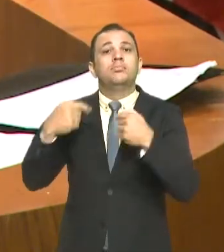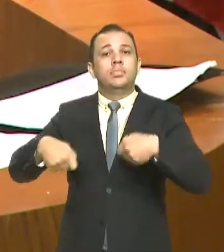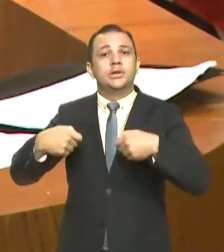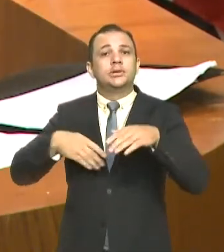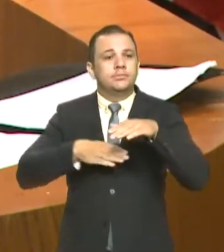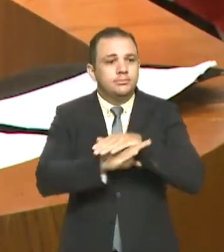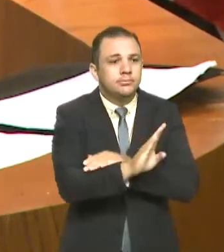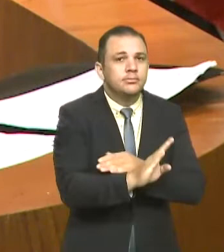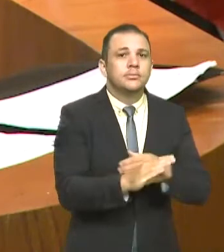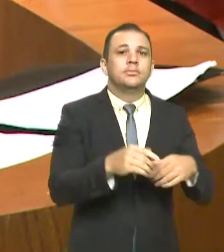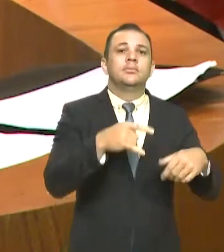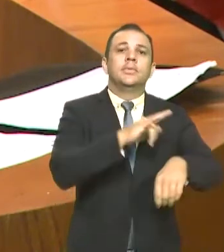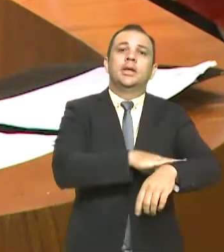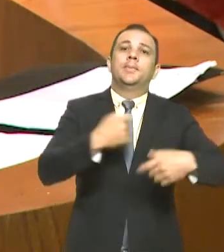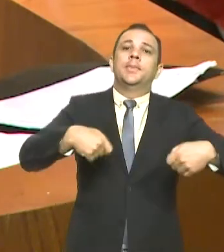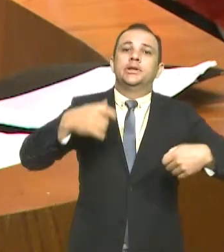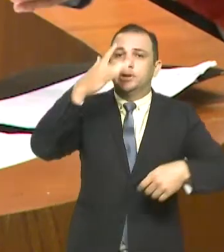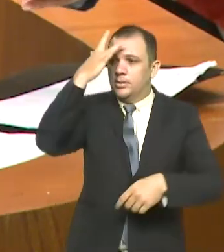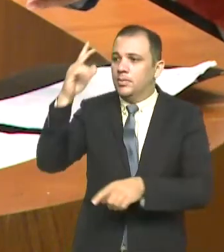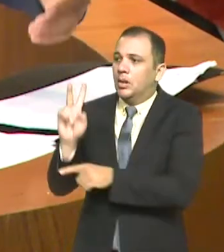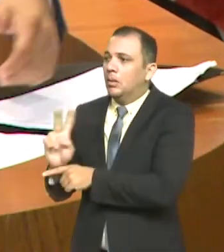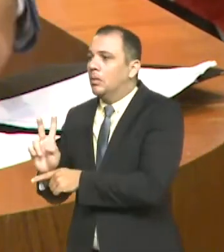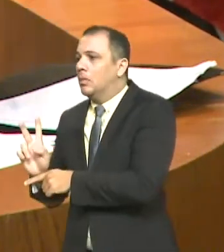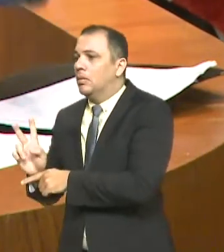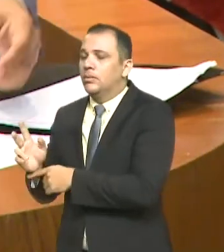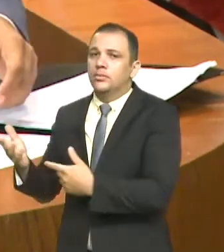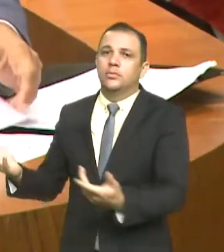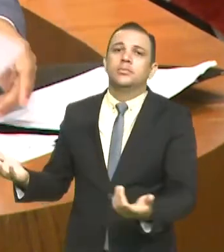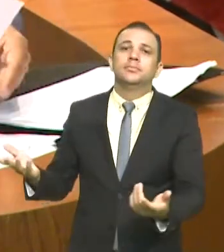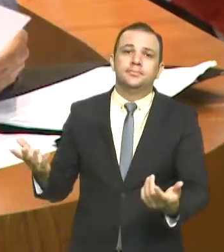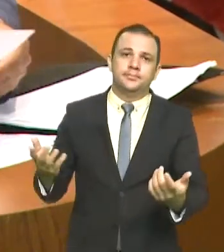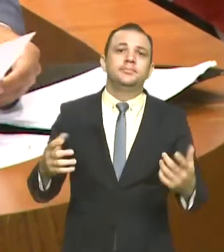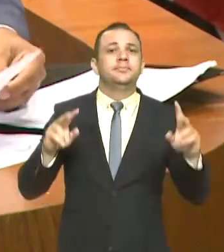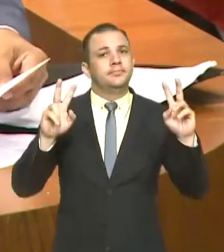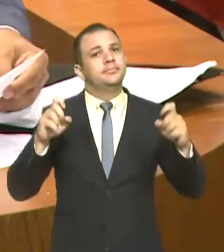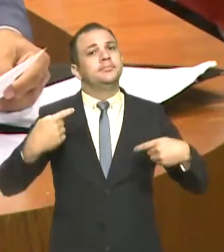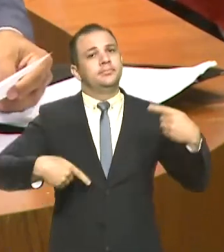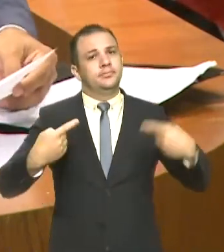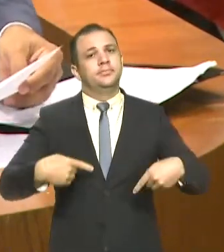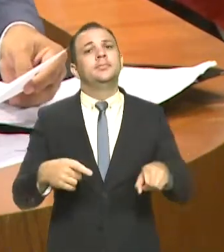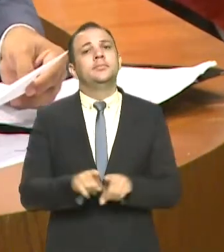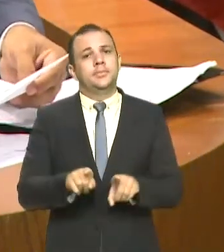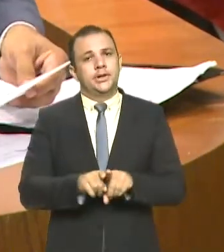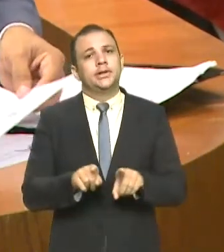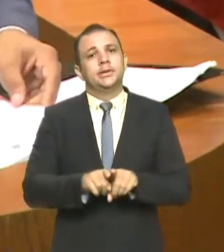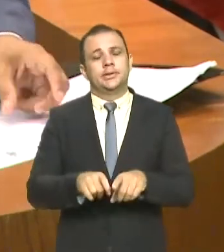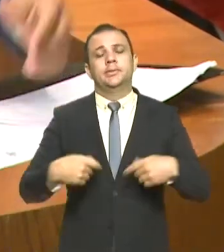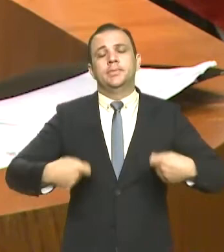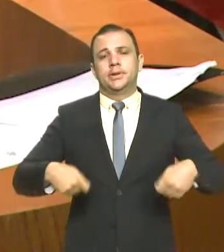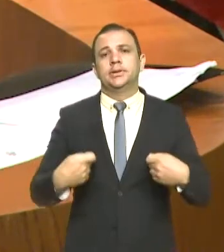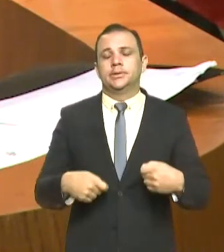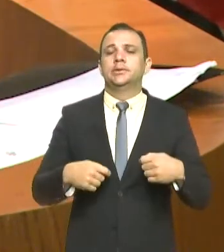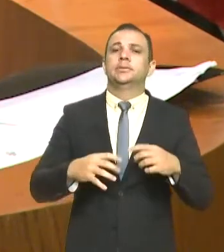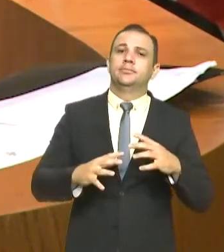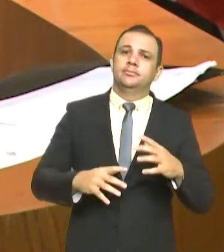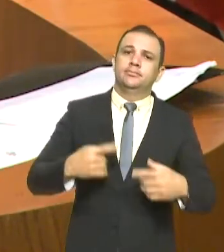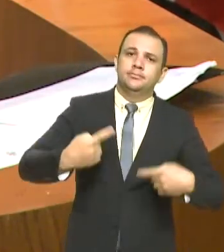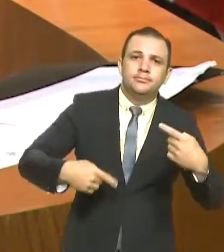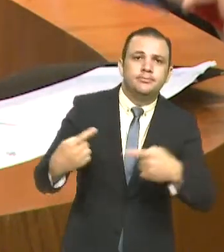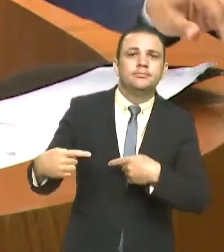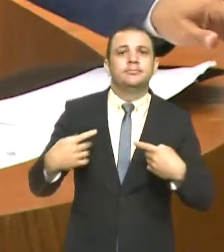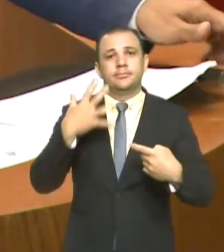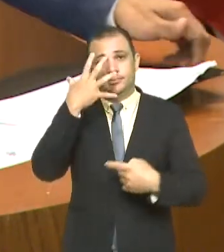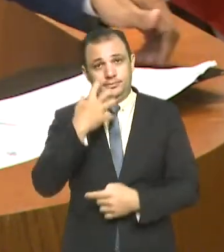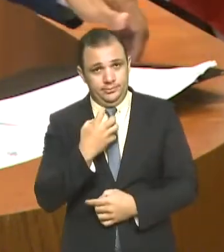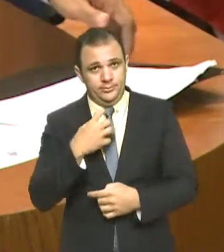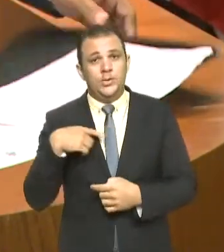segurando o banheiro para que possa ser utilizado. Então, tema polêmico, nós precisamos tratar com muita seriedade, com muita responsabilidade, e é o que temos feito